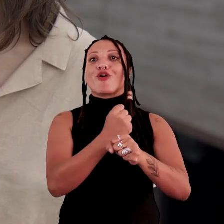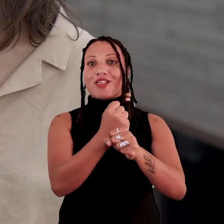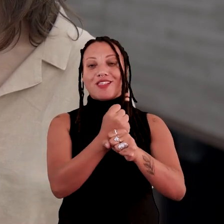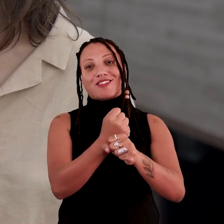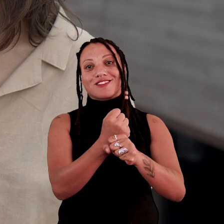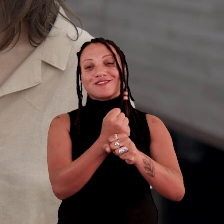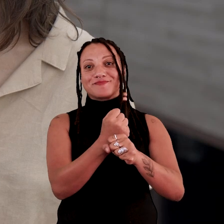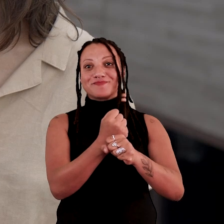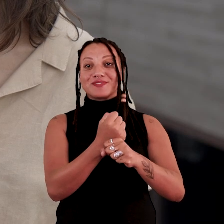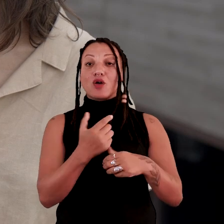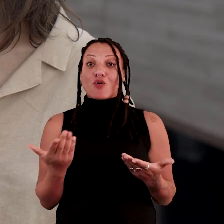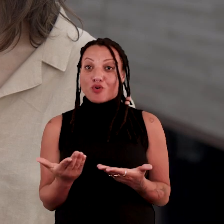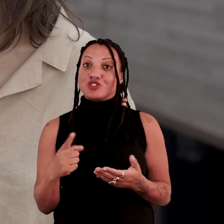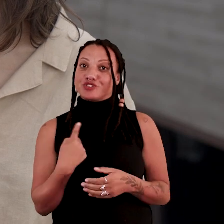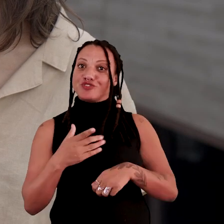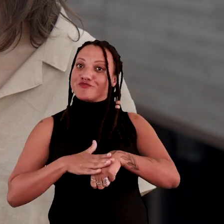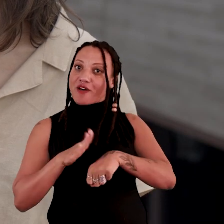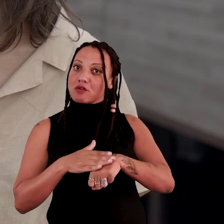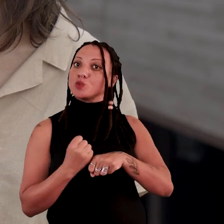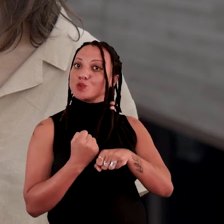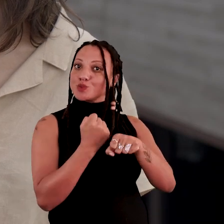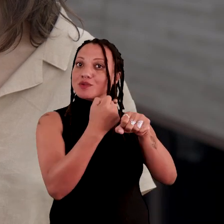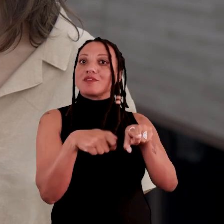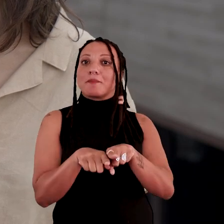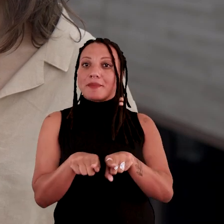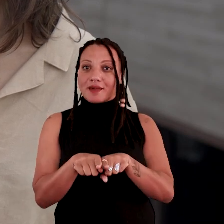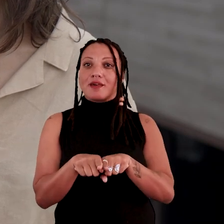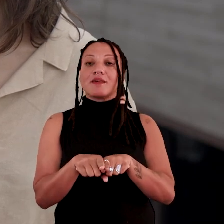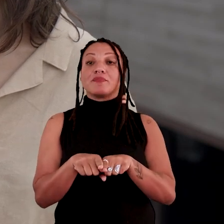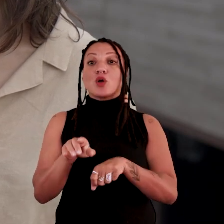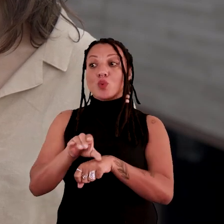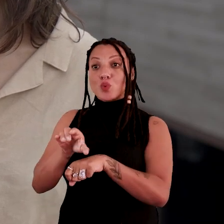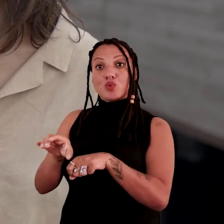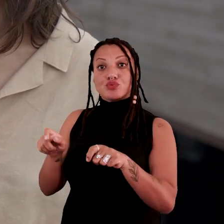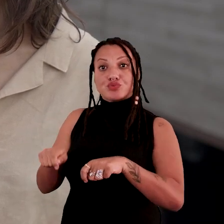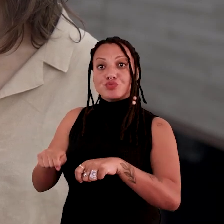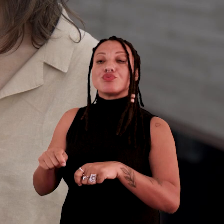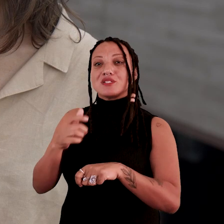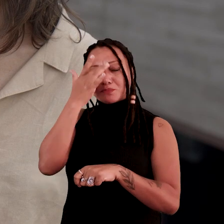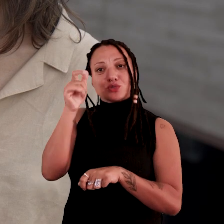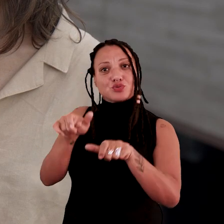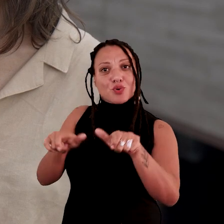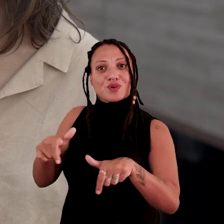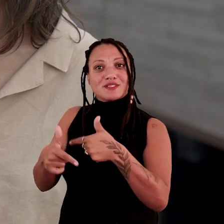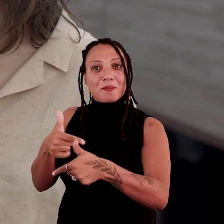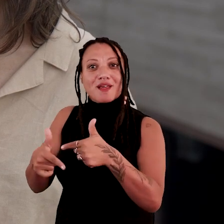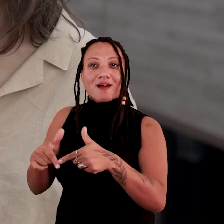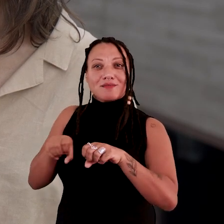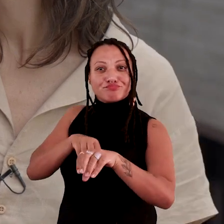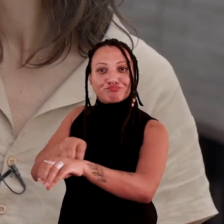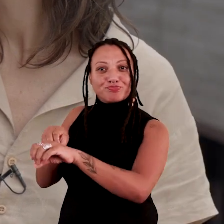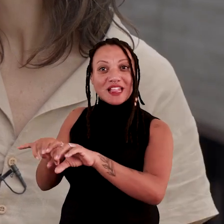a capacitação de mão de obra local, do técnico local, e particularmente o de Suma Uma teve esse desafio,